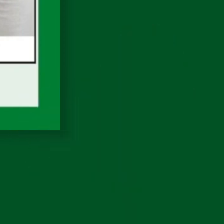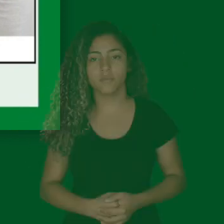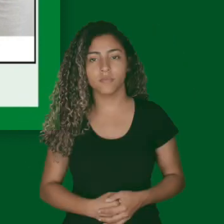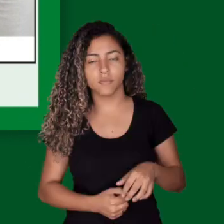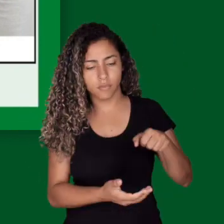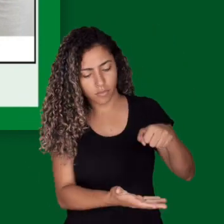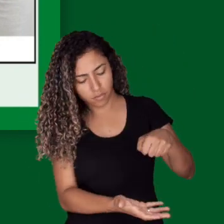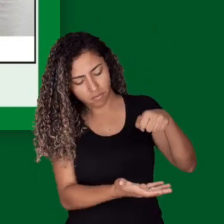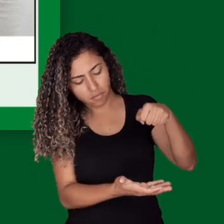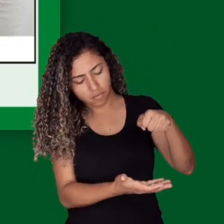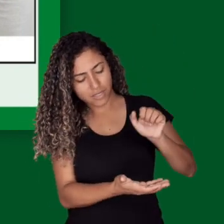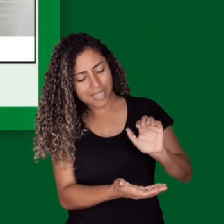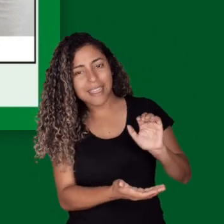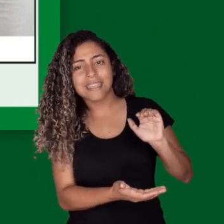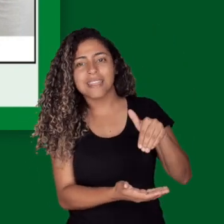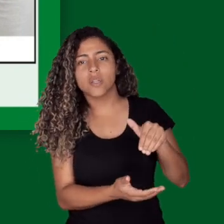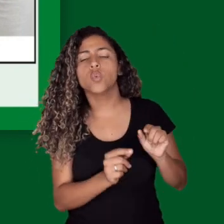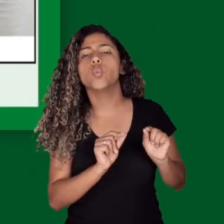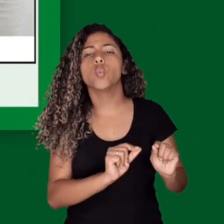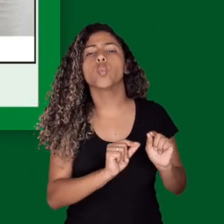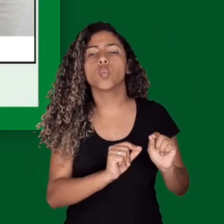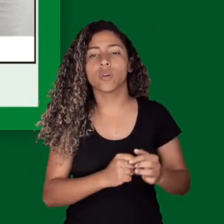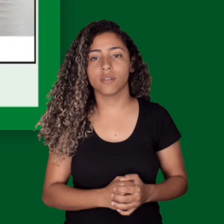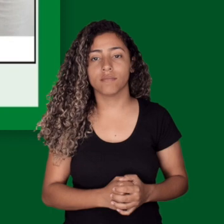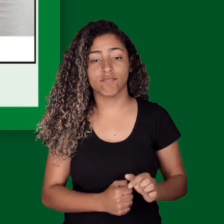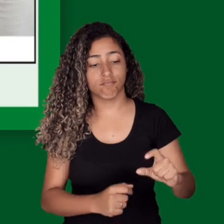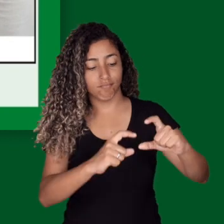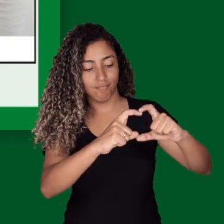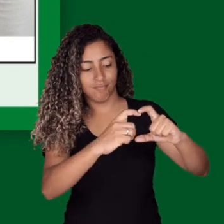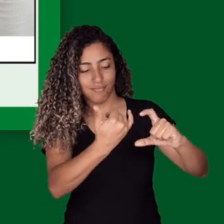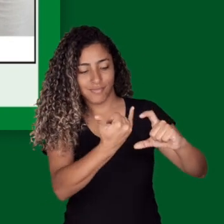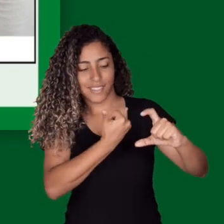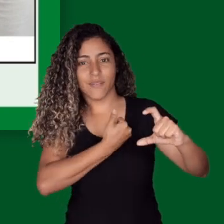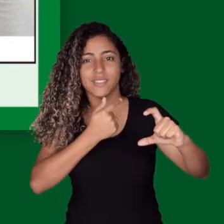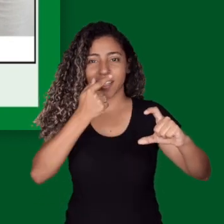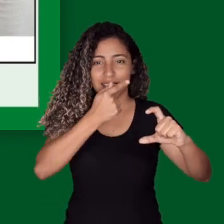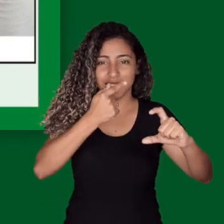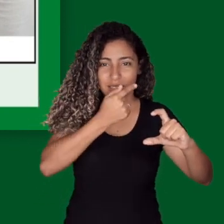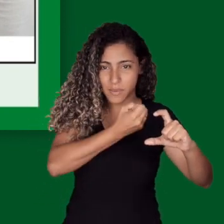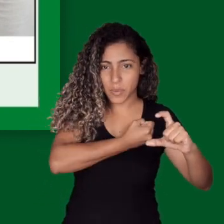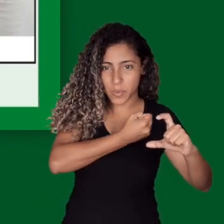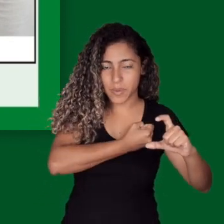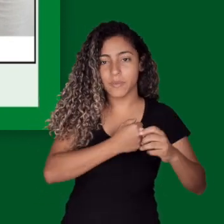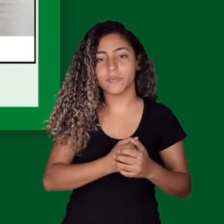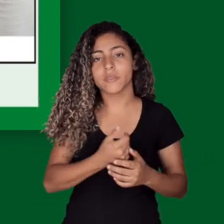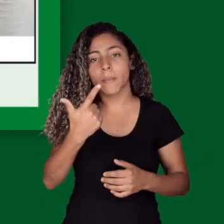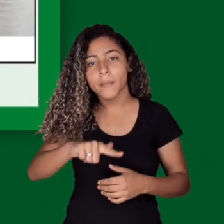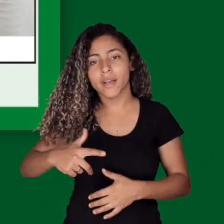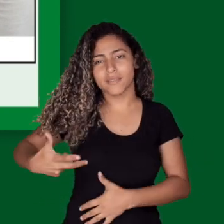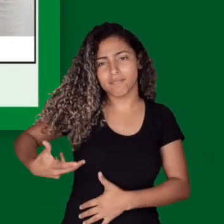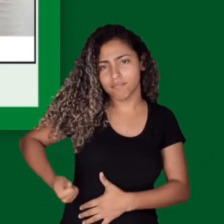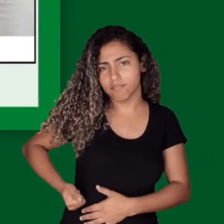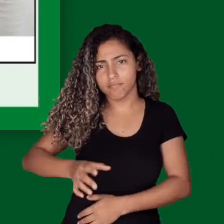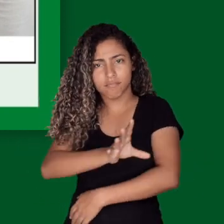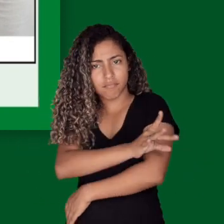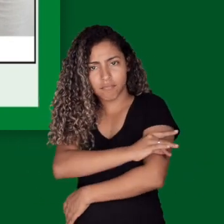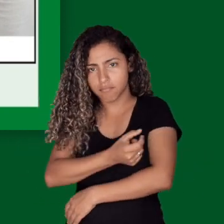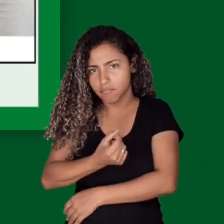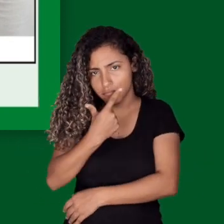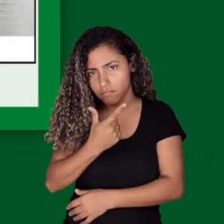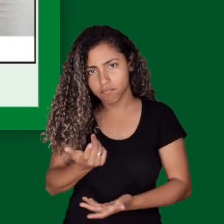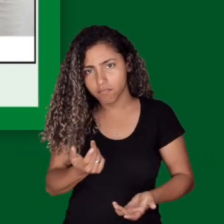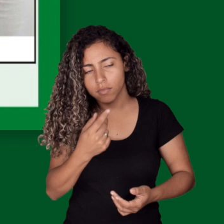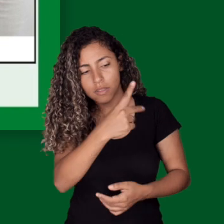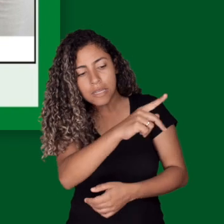ele compreende o aparelho de glicemia, as insulinas, né? O aluno ele pode